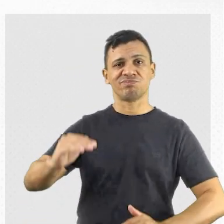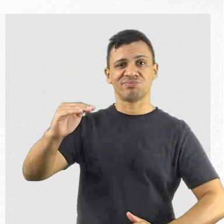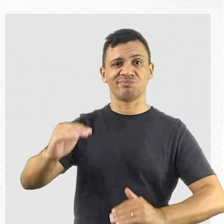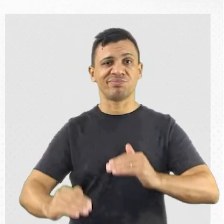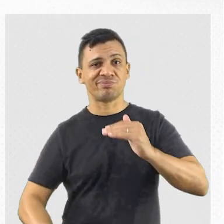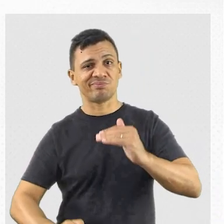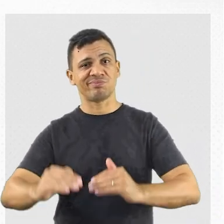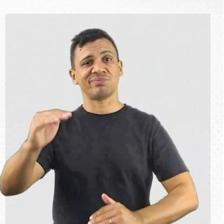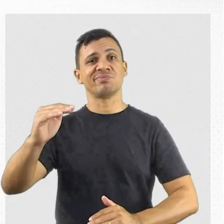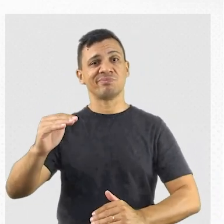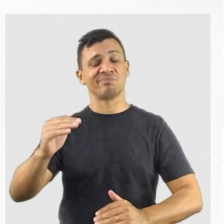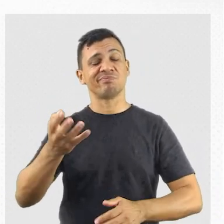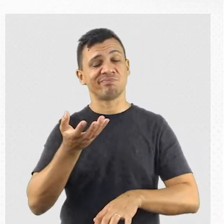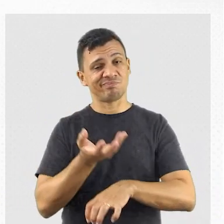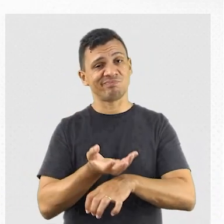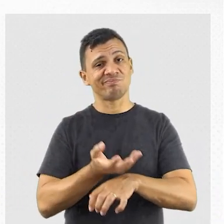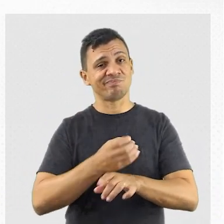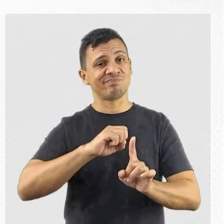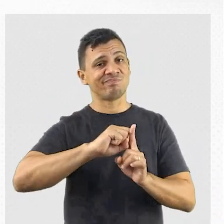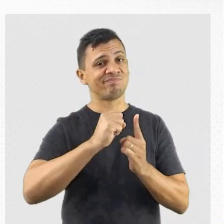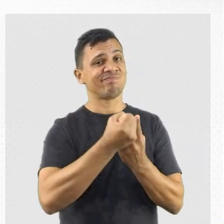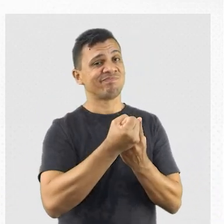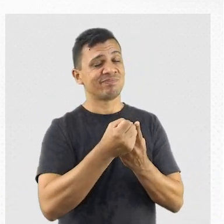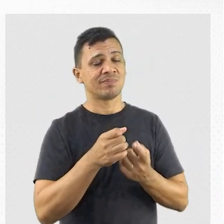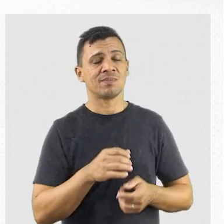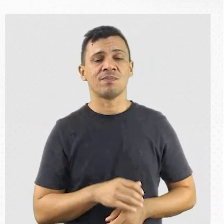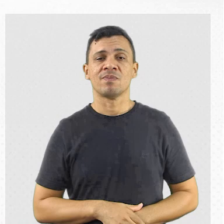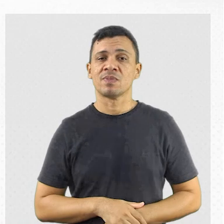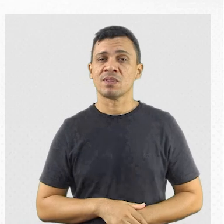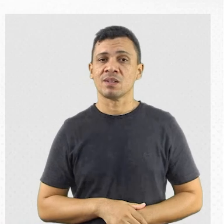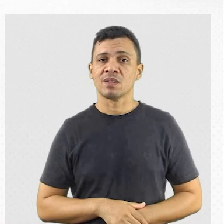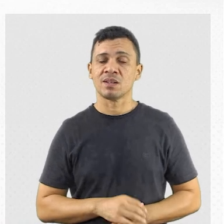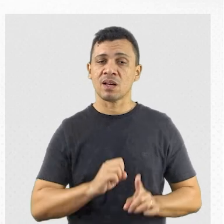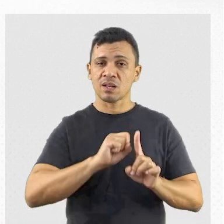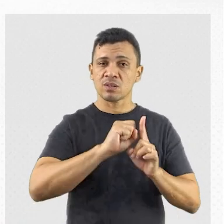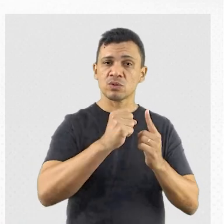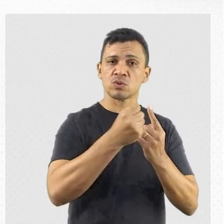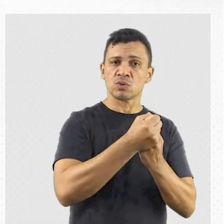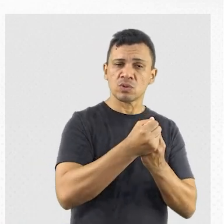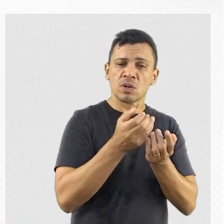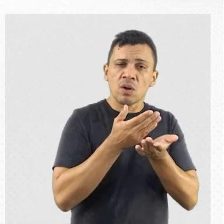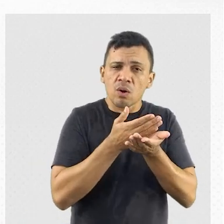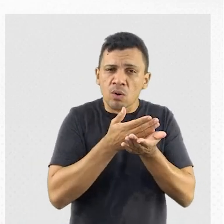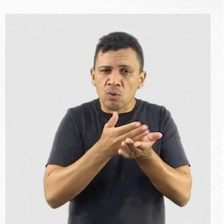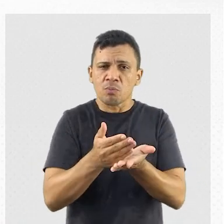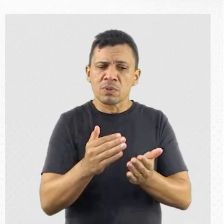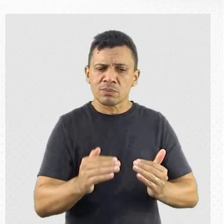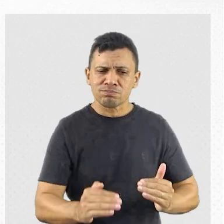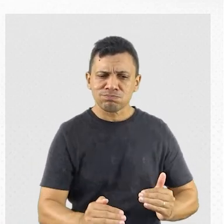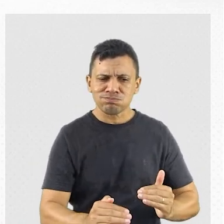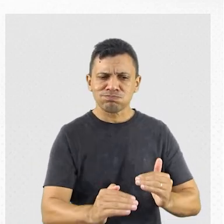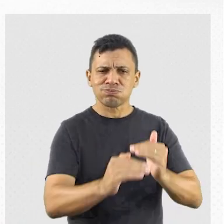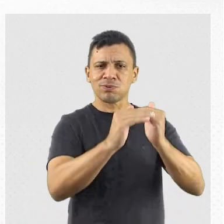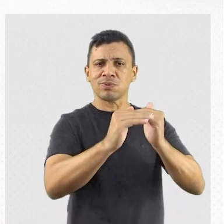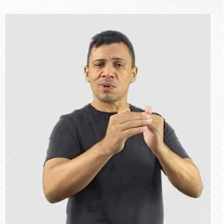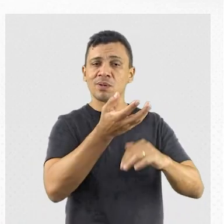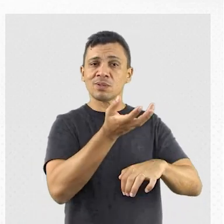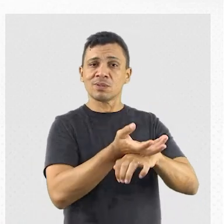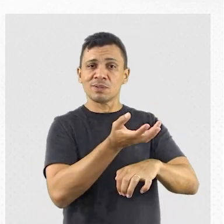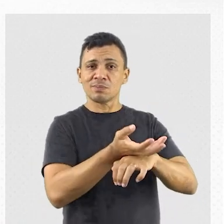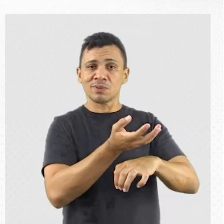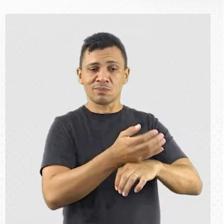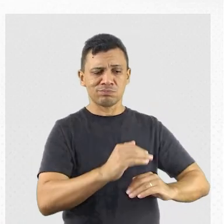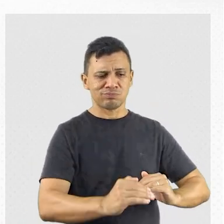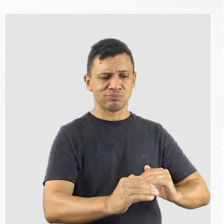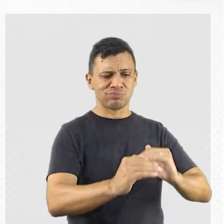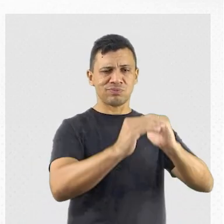pareça, elas estão agindo na exceção. A regra é que a maioria de nós siga as regras que estão colocadas socialmente.